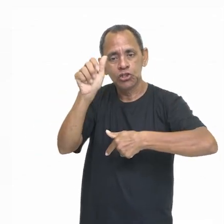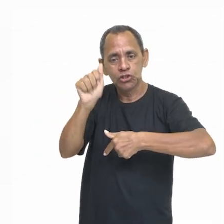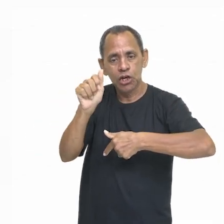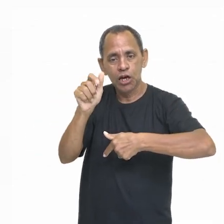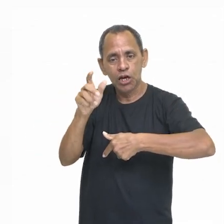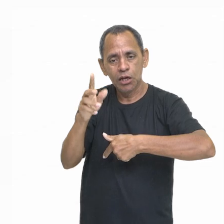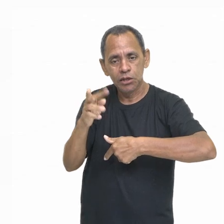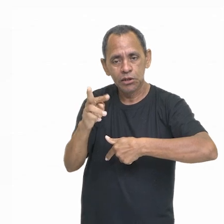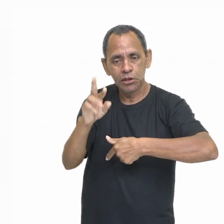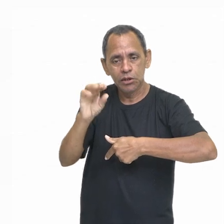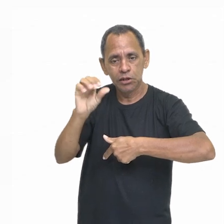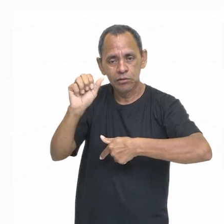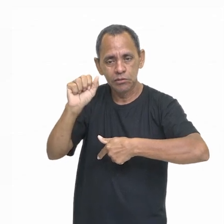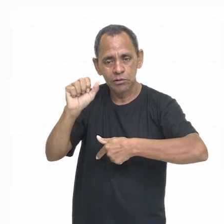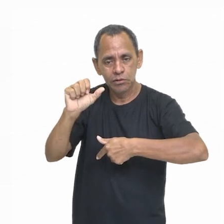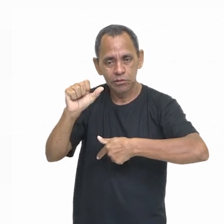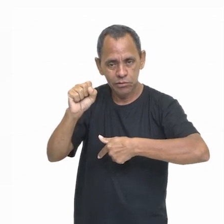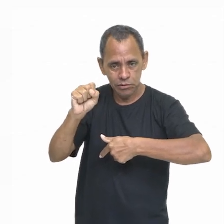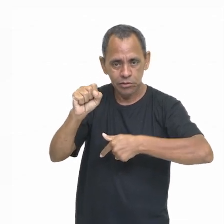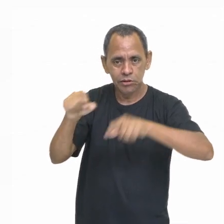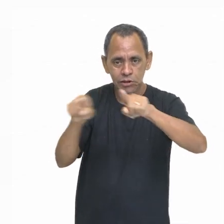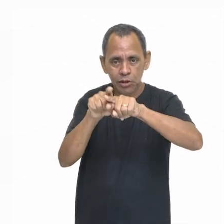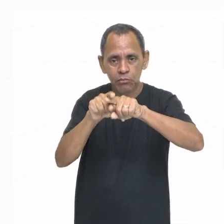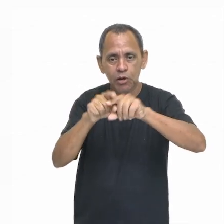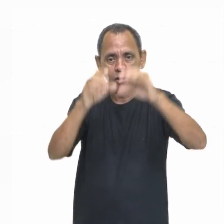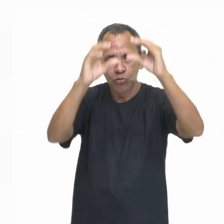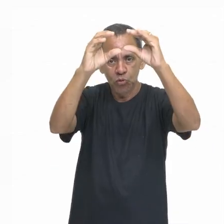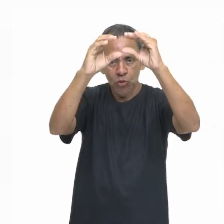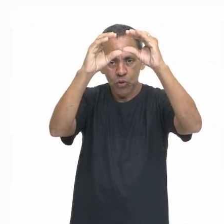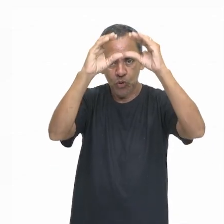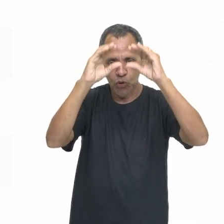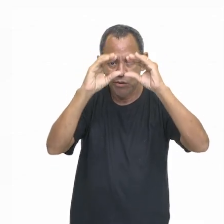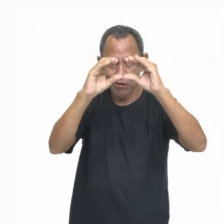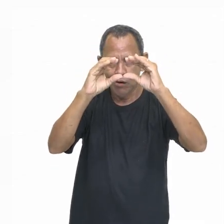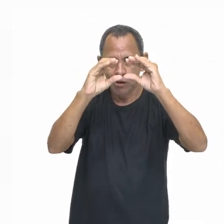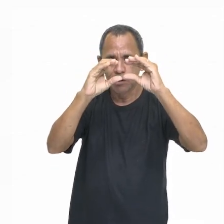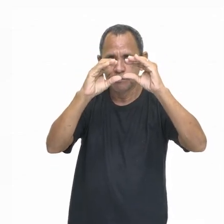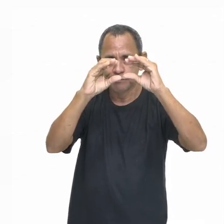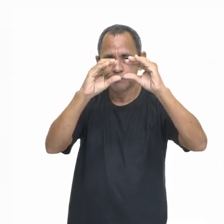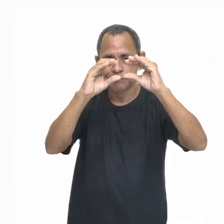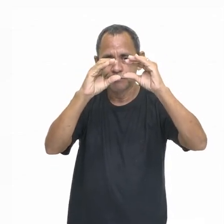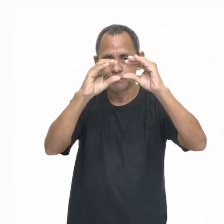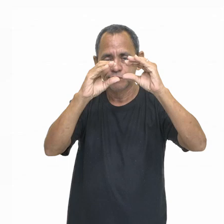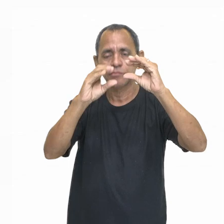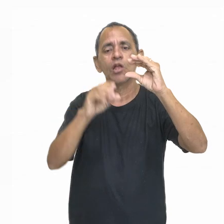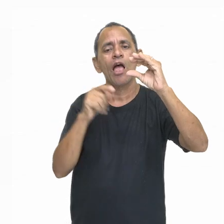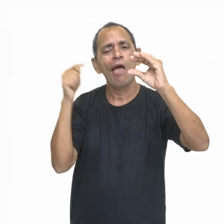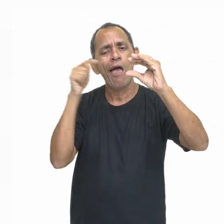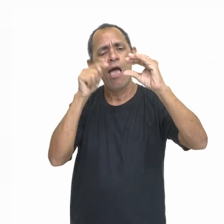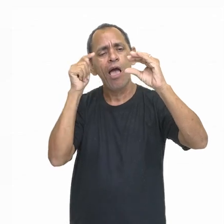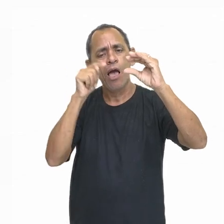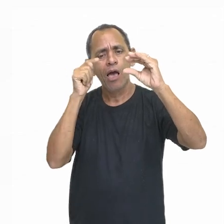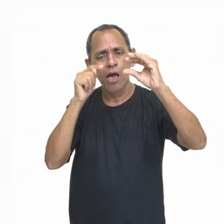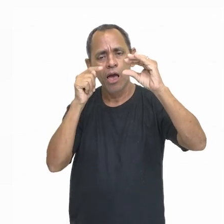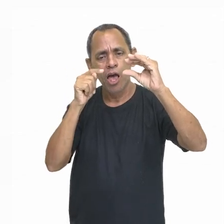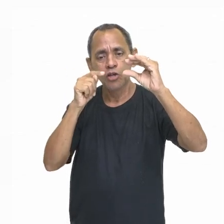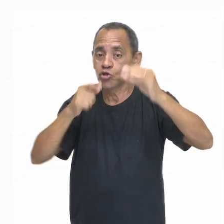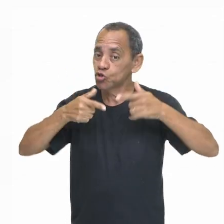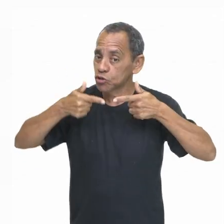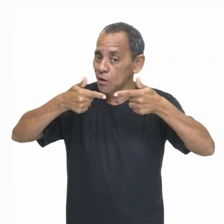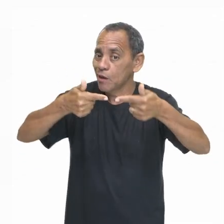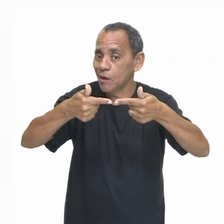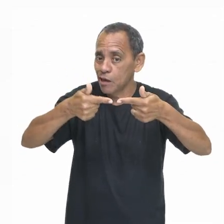kshatriyas. Então você tem, né, justamente essa, né, indo